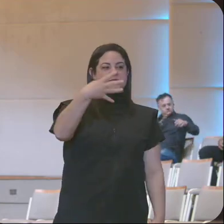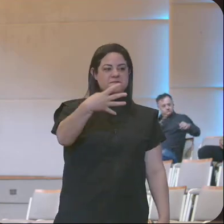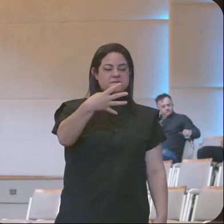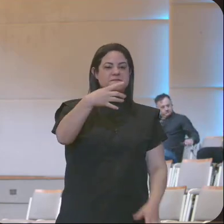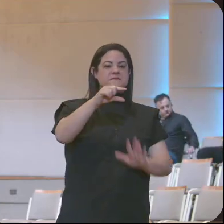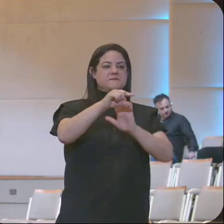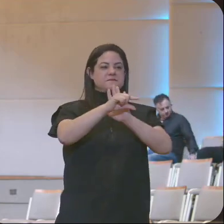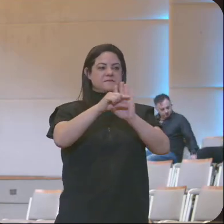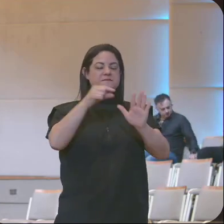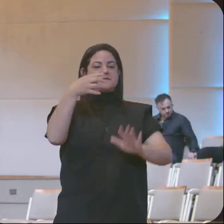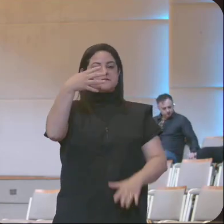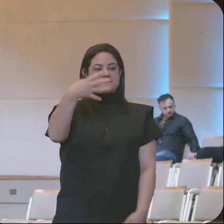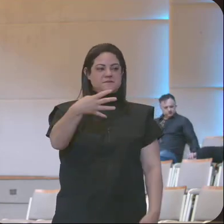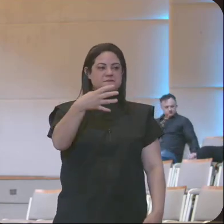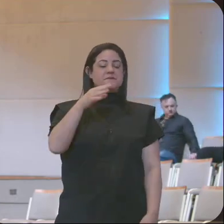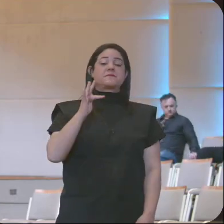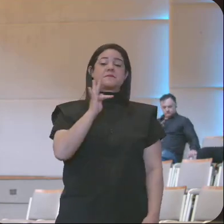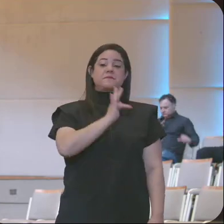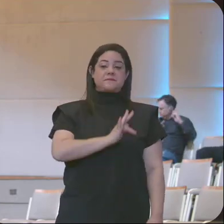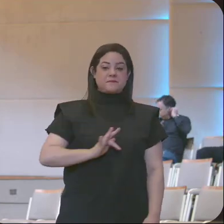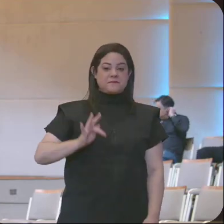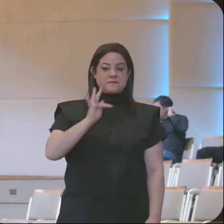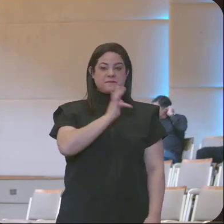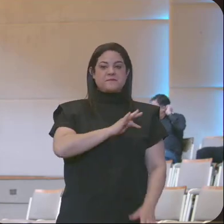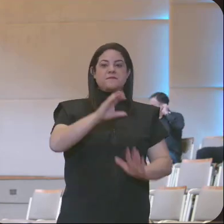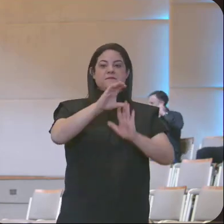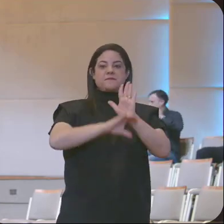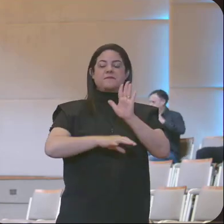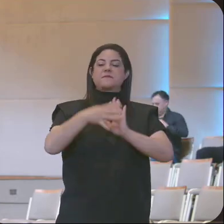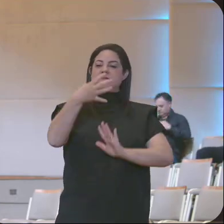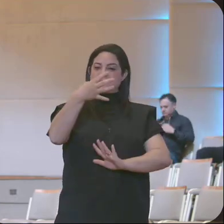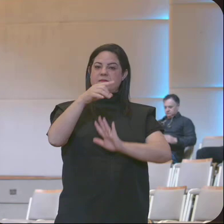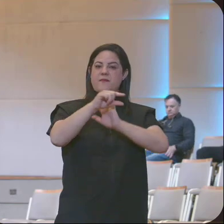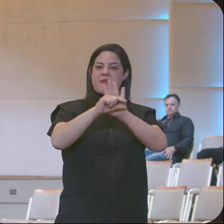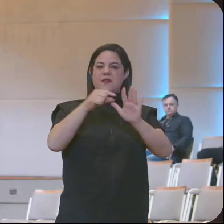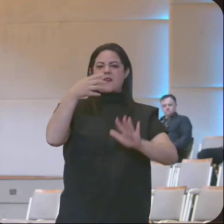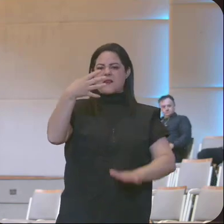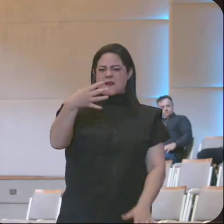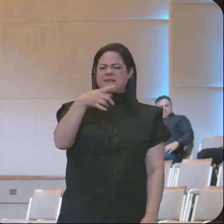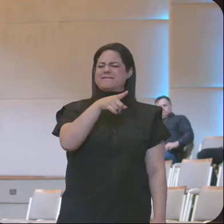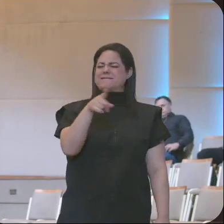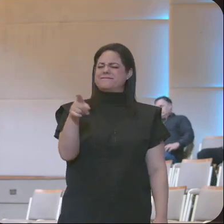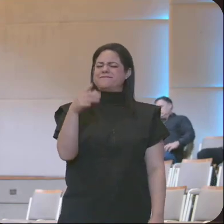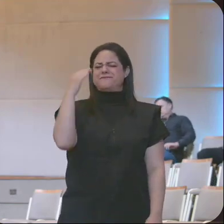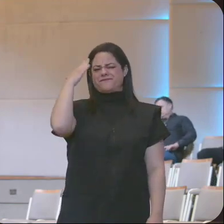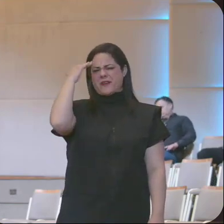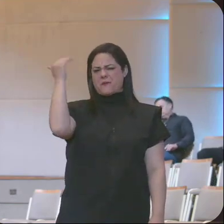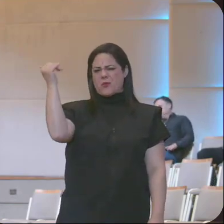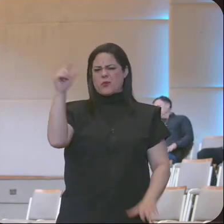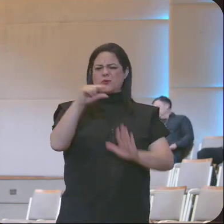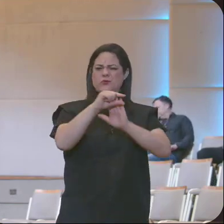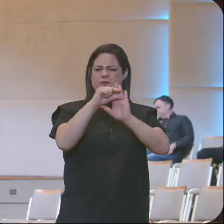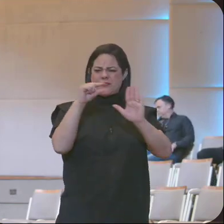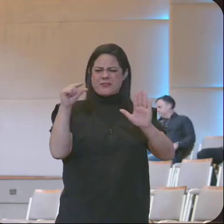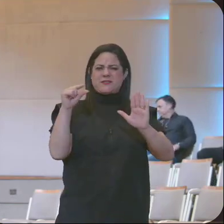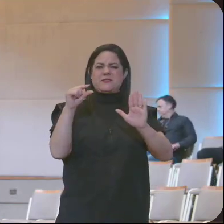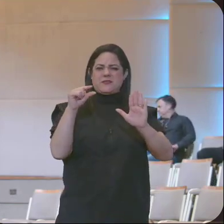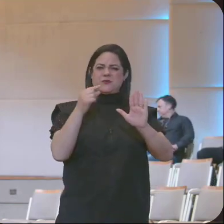verso 4. Filipenses 4, 4. Um verso até bem conhecido de todos nós. E a gente